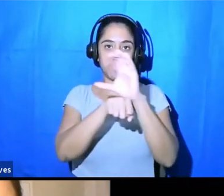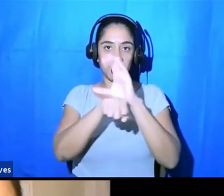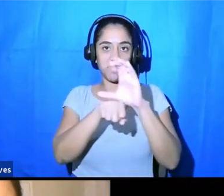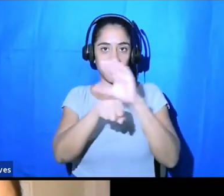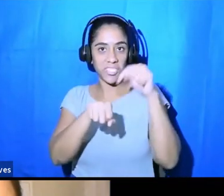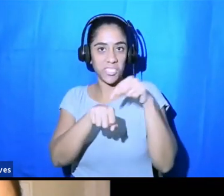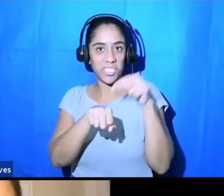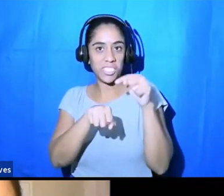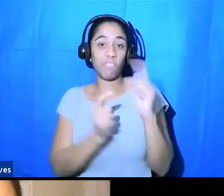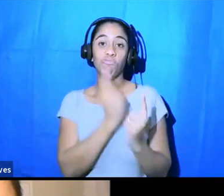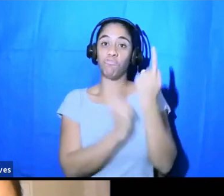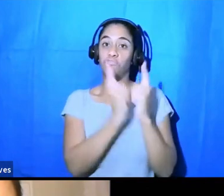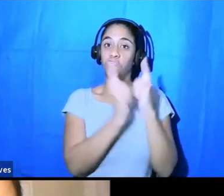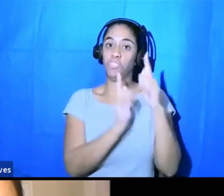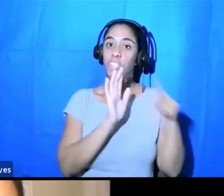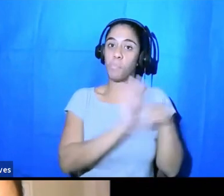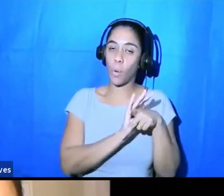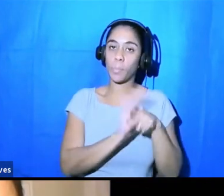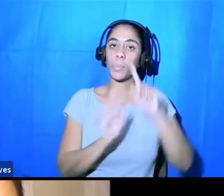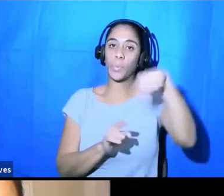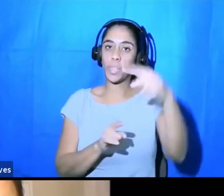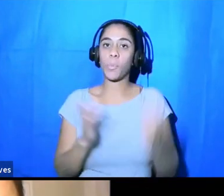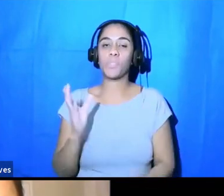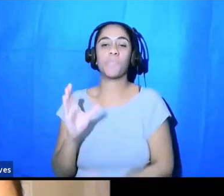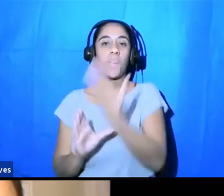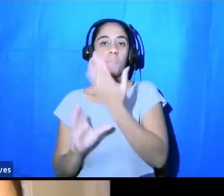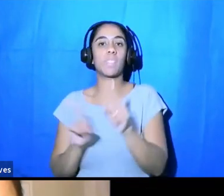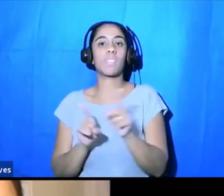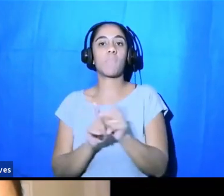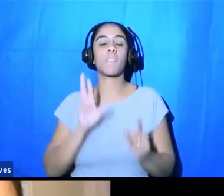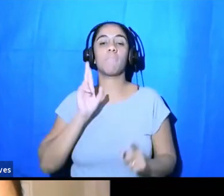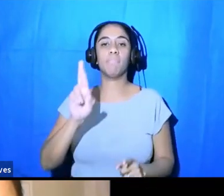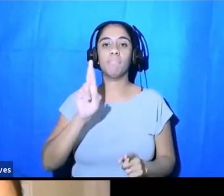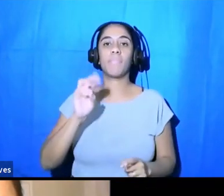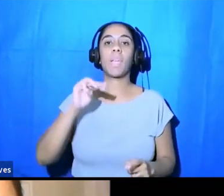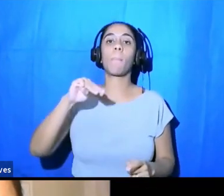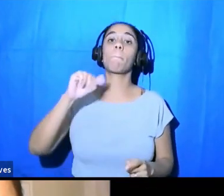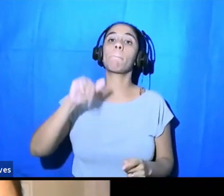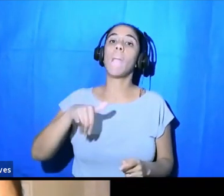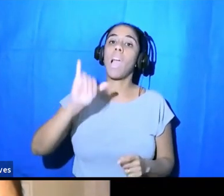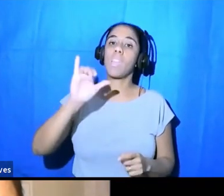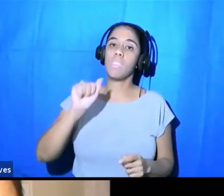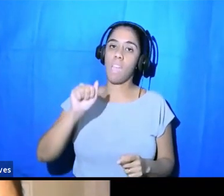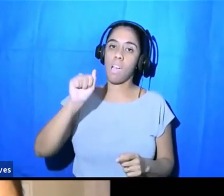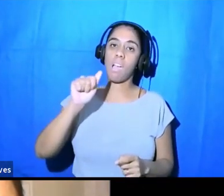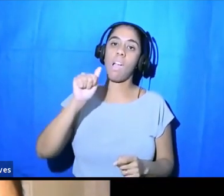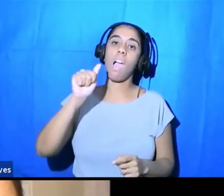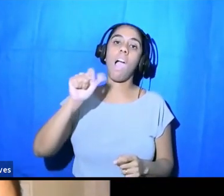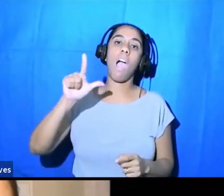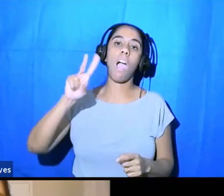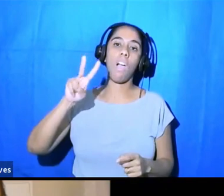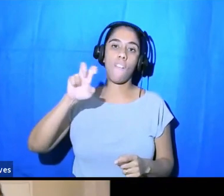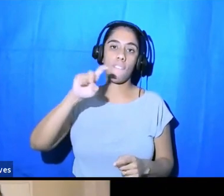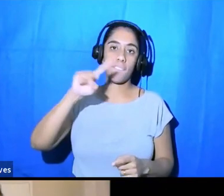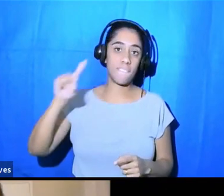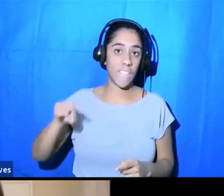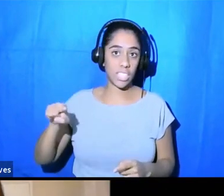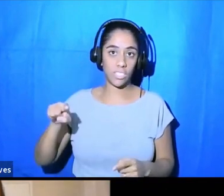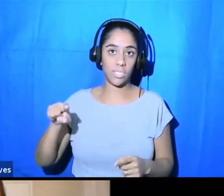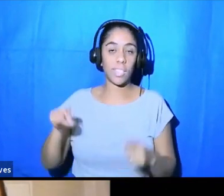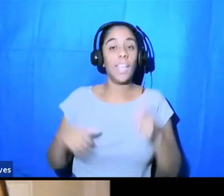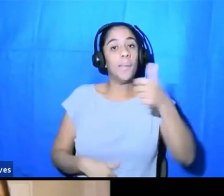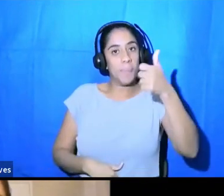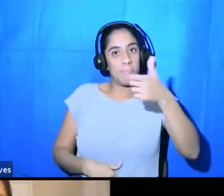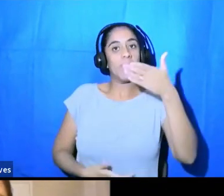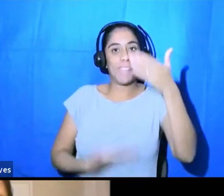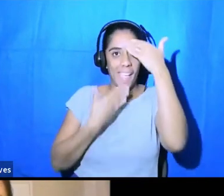pouquinho, também, para bater esse papo com a gente. Eu queria muito, então, começar agradecendo, primeiro, a senhora Londra Carrillo Vidal, que está aqui